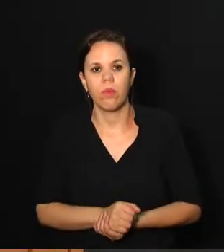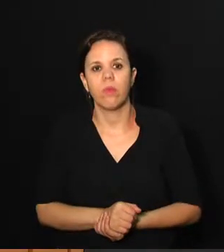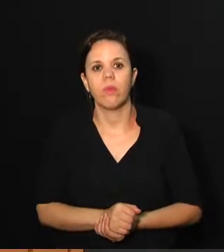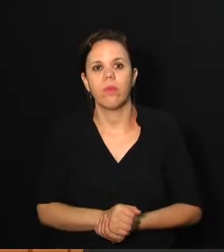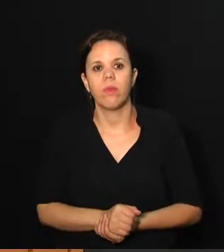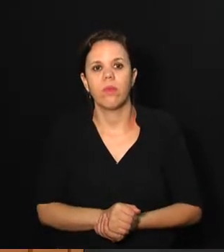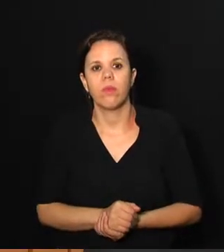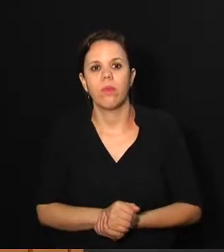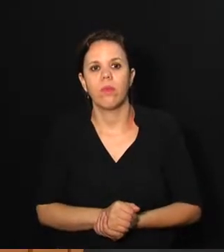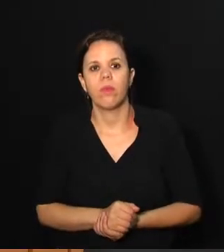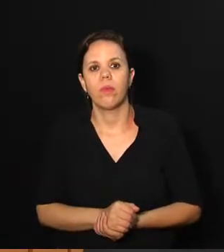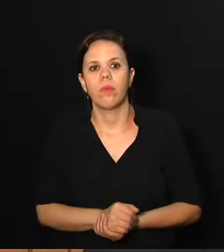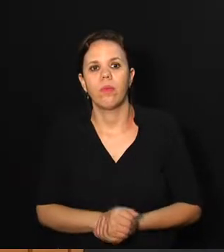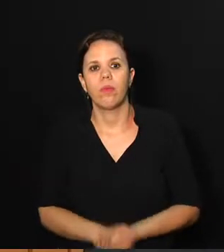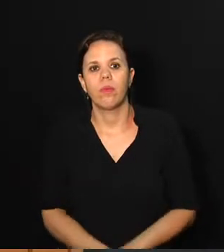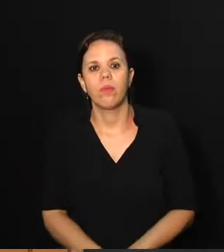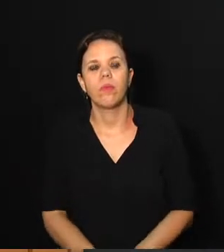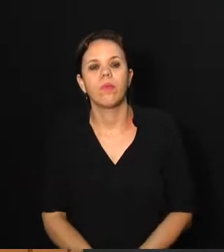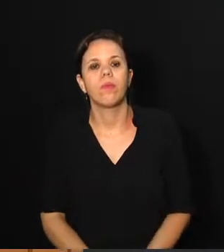Isso não é patrimônio,